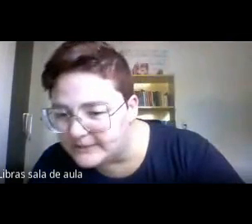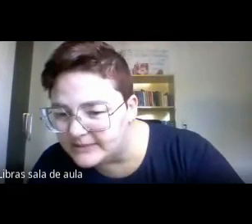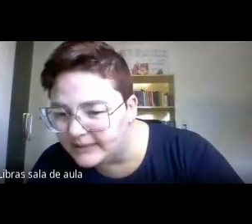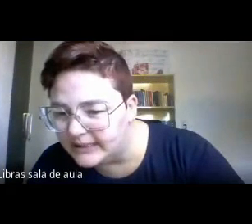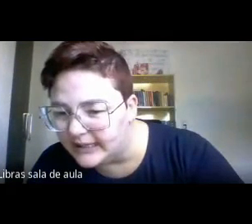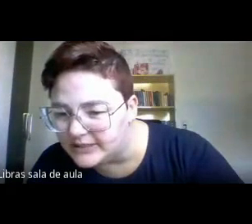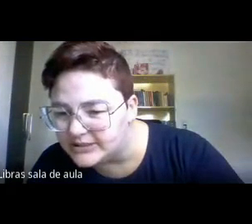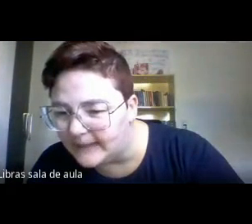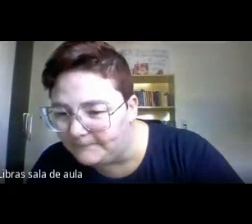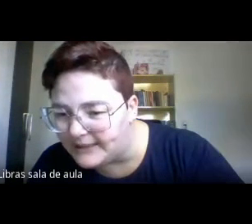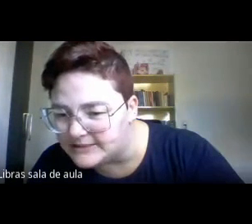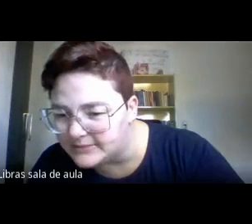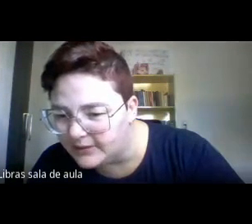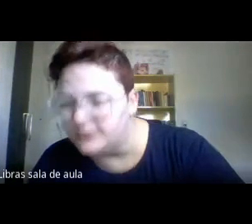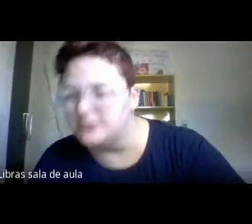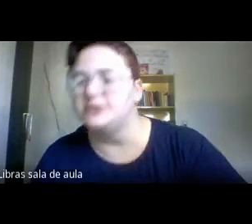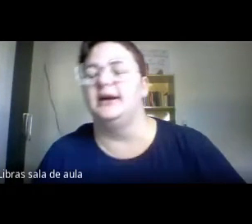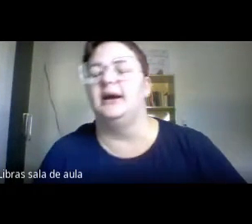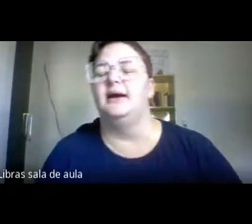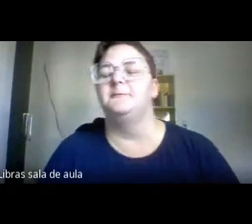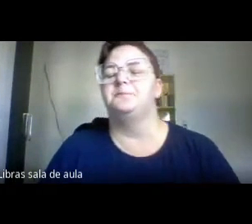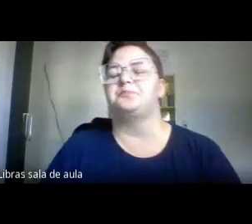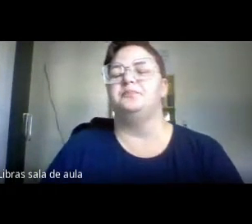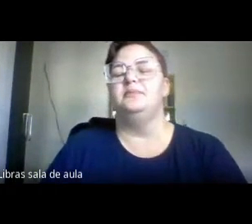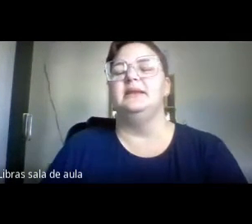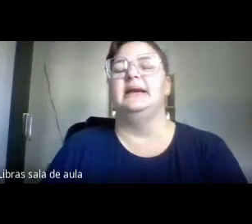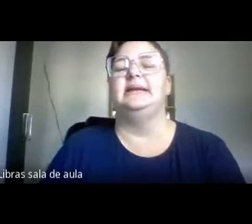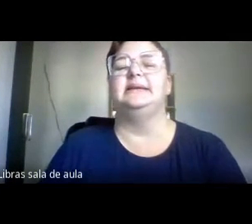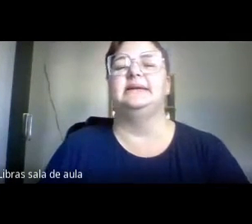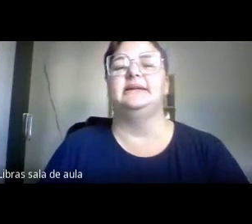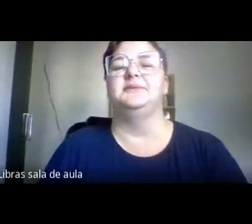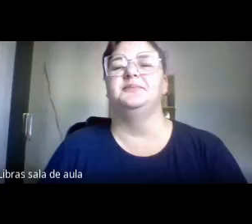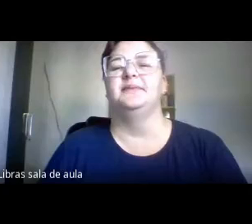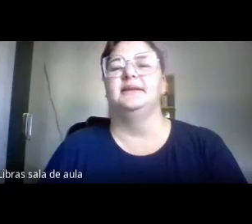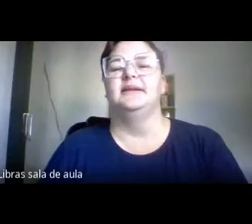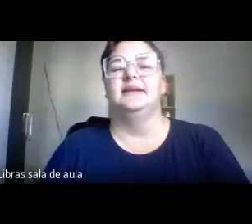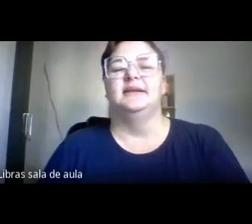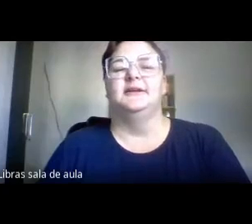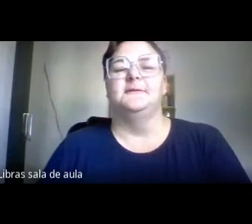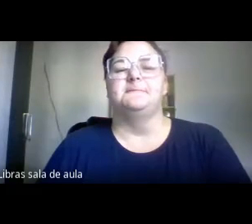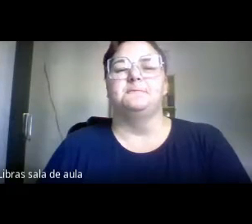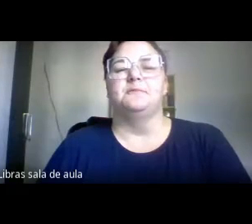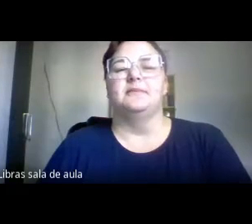Desculpa, mas a minha internet está péssima hoje. A Eliane.